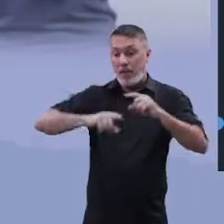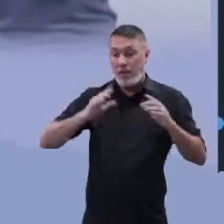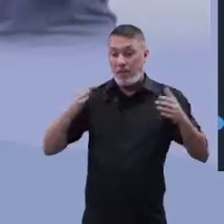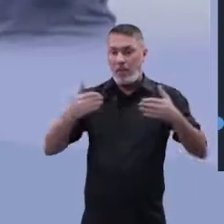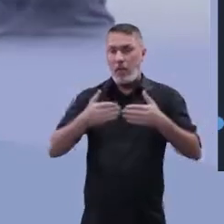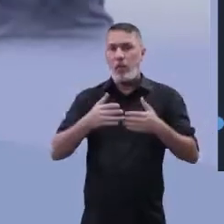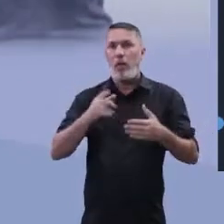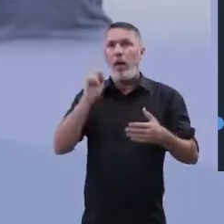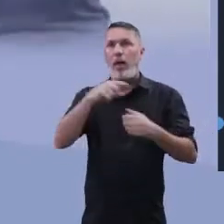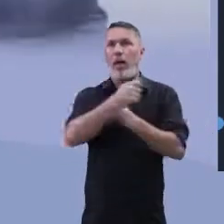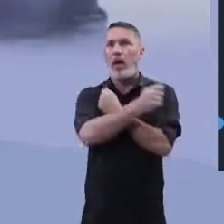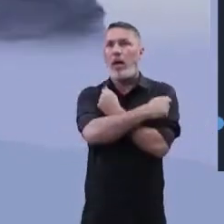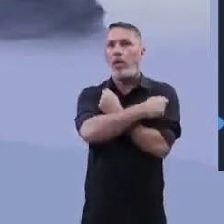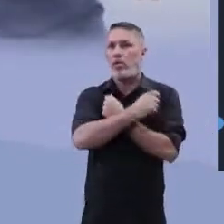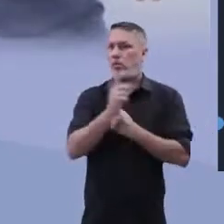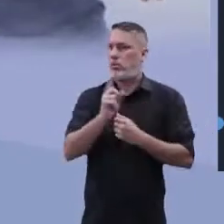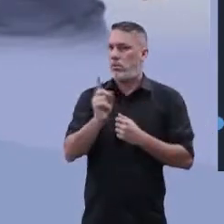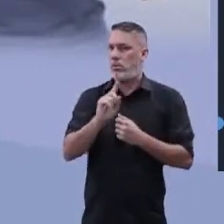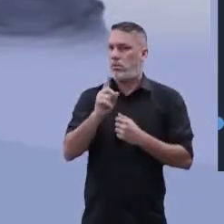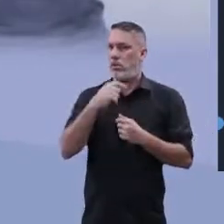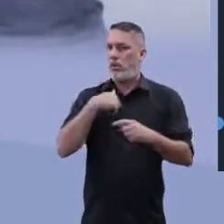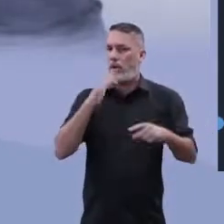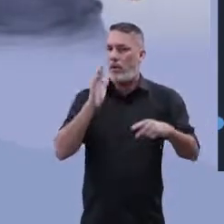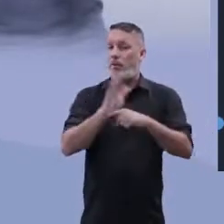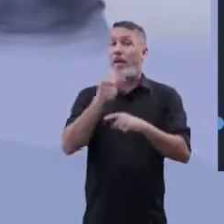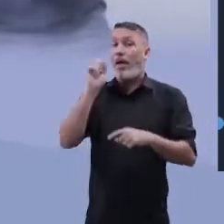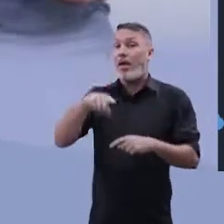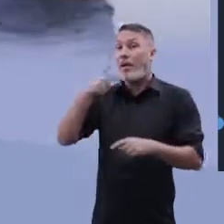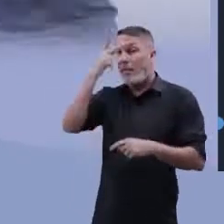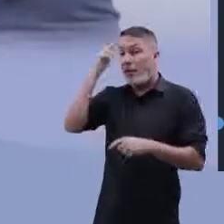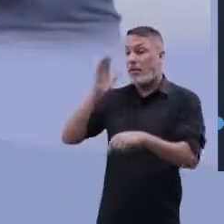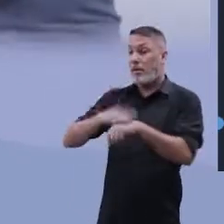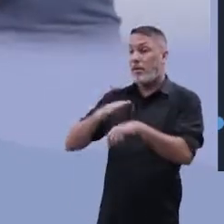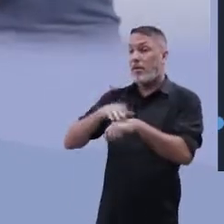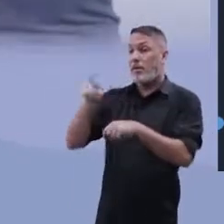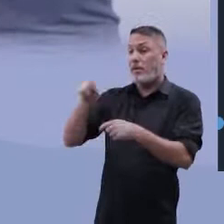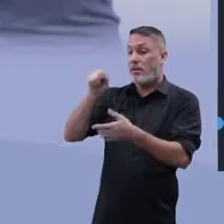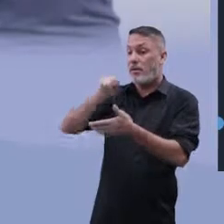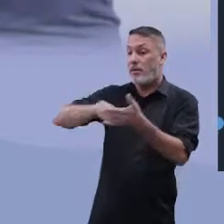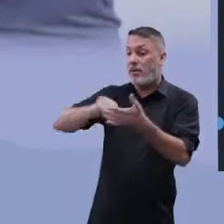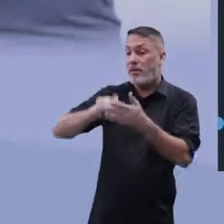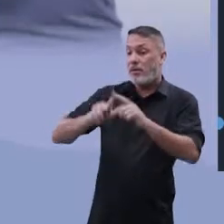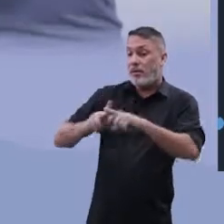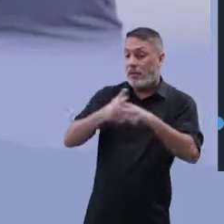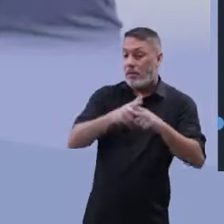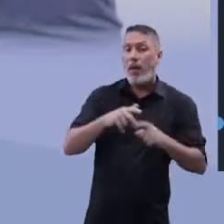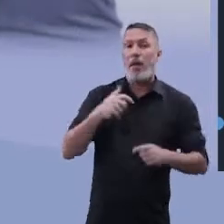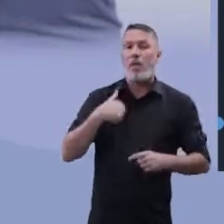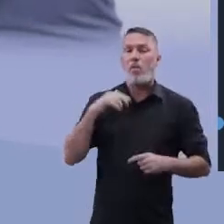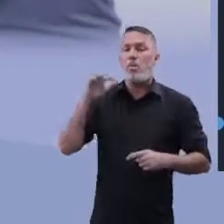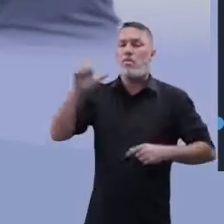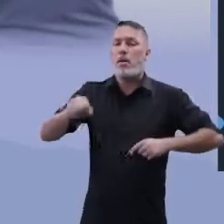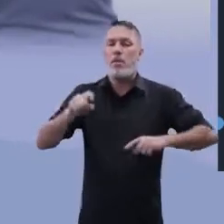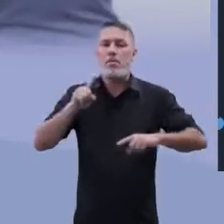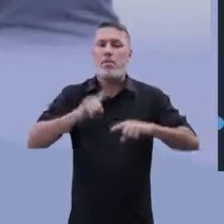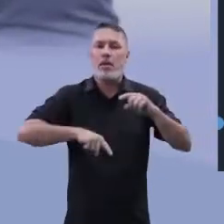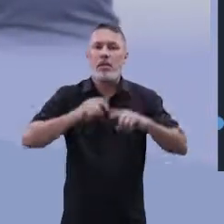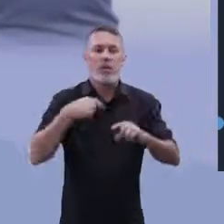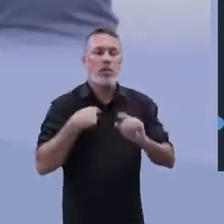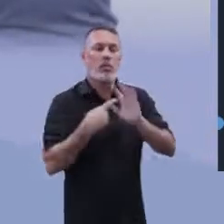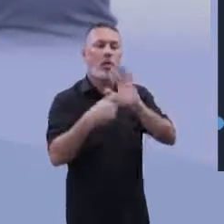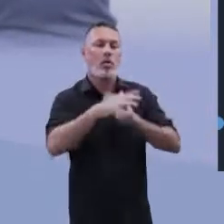é um material focado para o aluno, é um material focado para o corretor. É o manual do corretor de redação. Então,